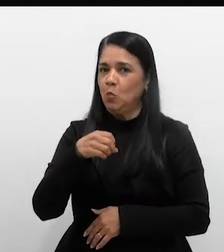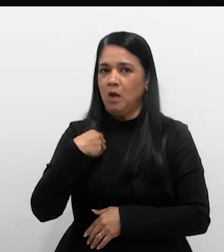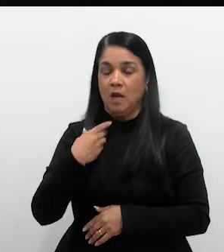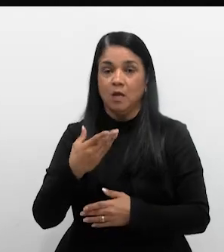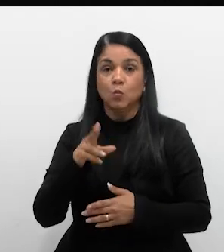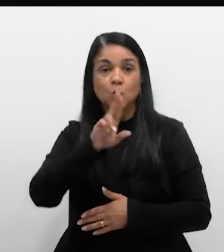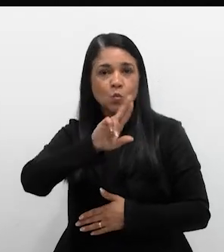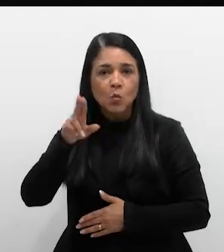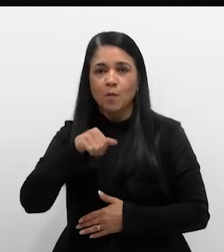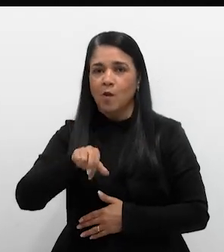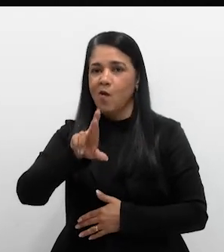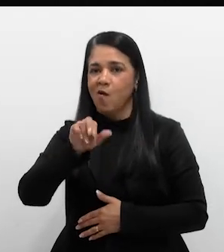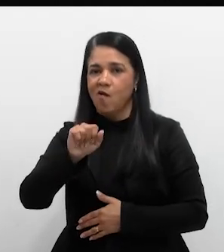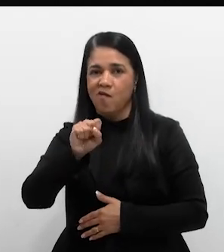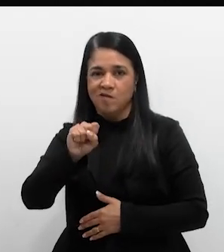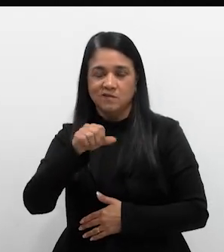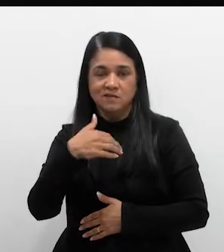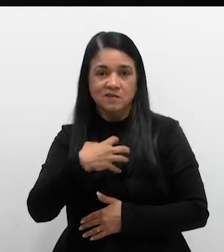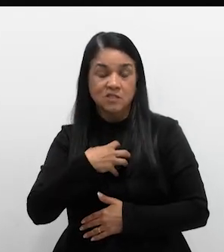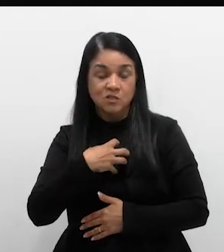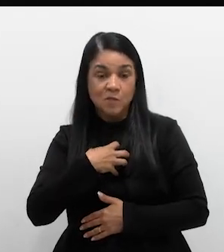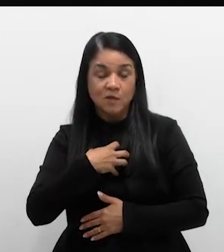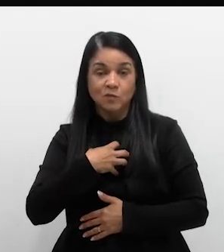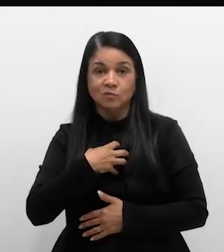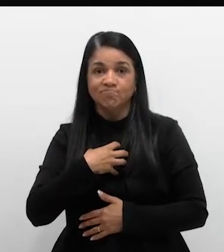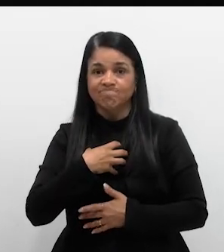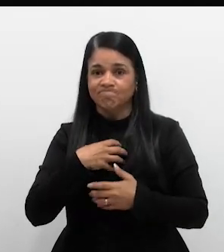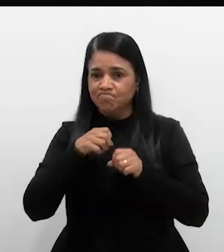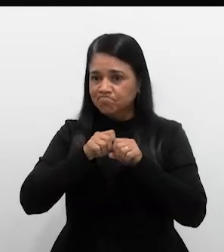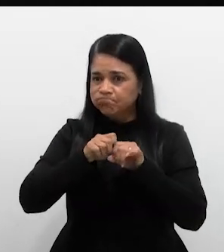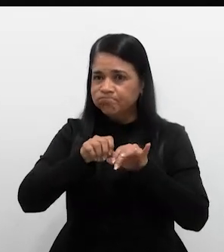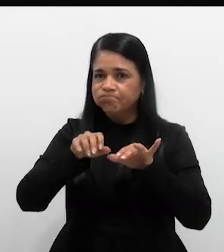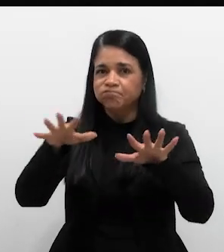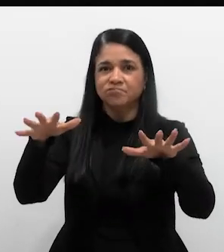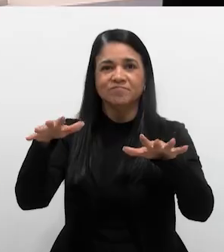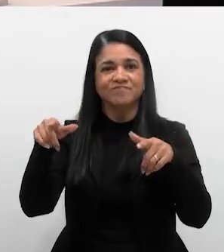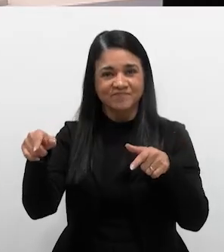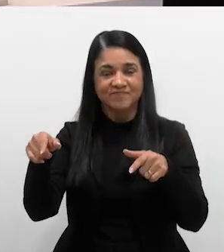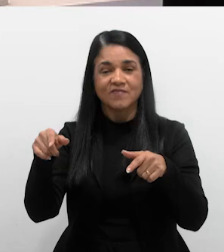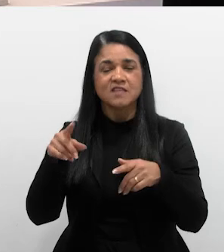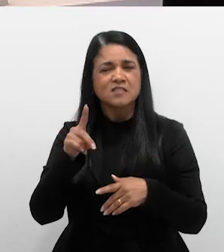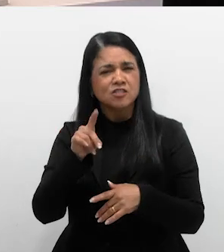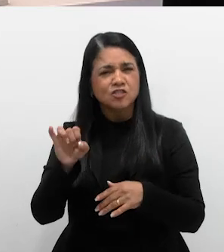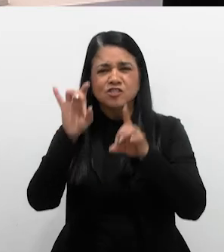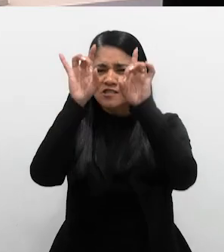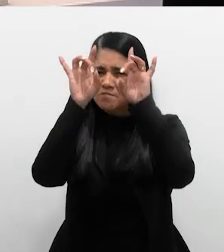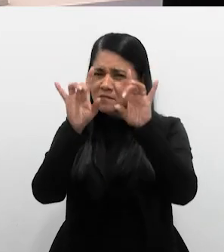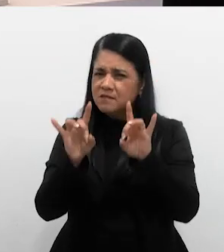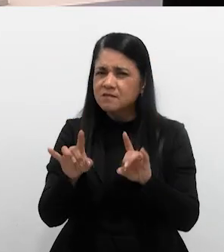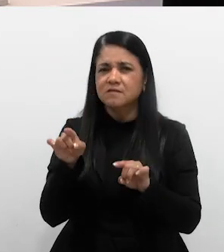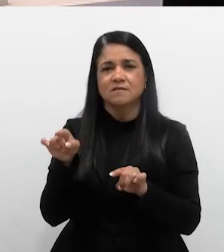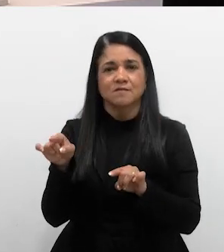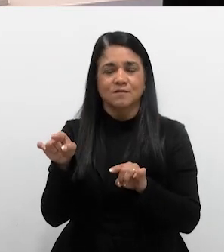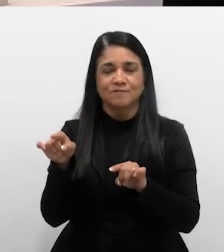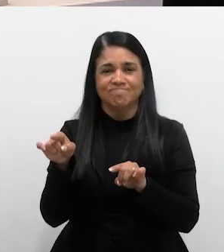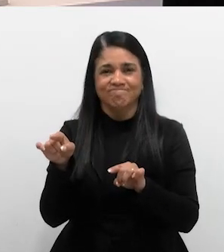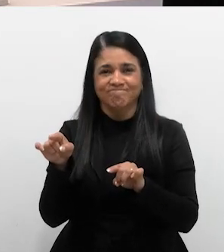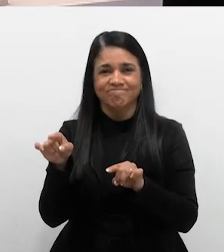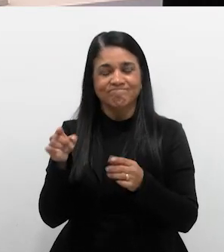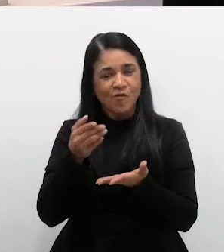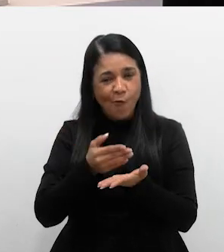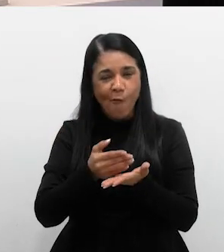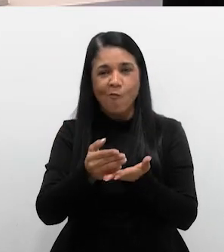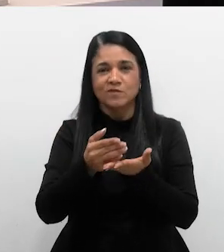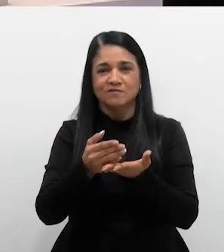abrangência, né, do quanto o nome da Rosa e o sentimento da Rosa poderia tocar as pessoas. E esse dia foi um dia muito especial e